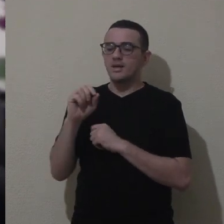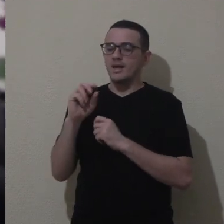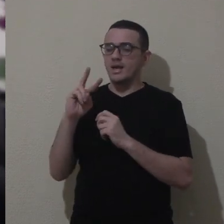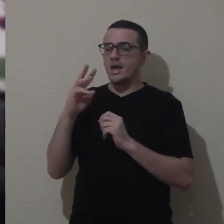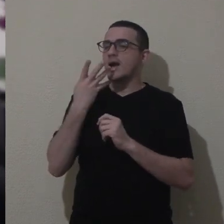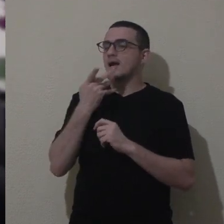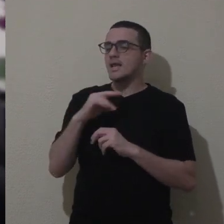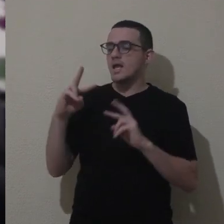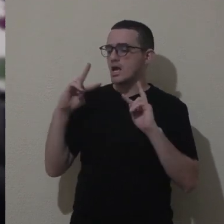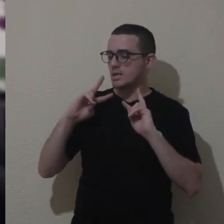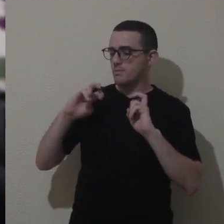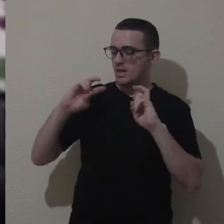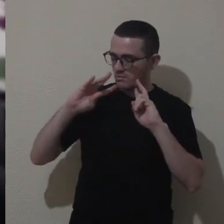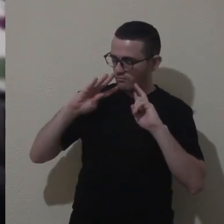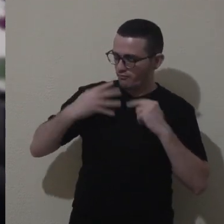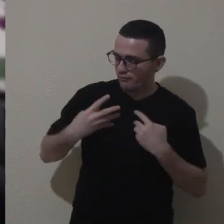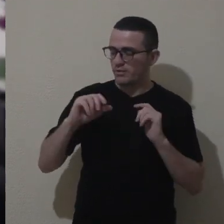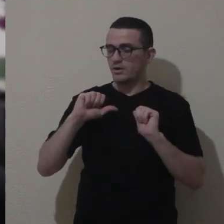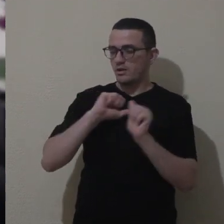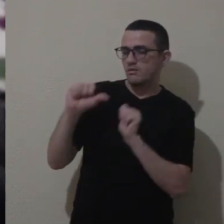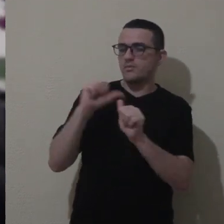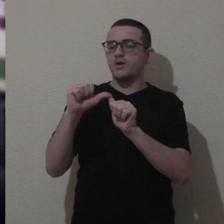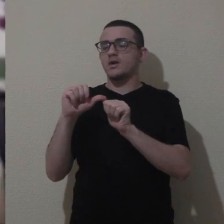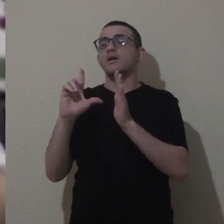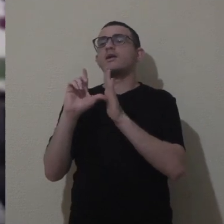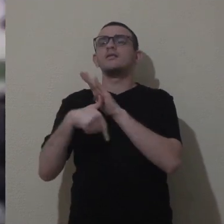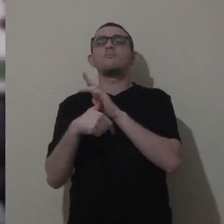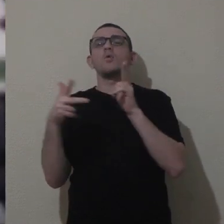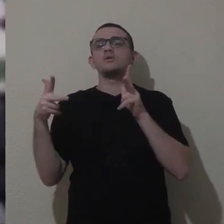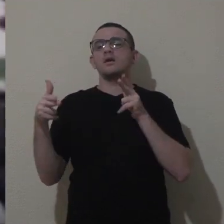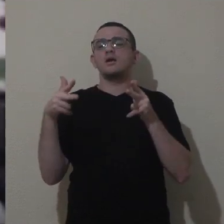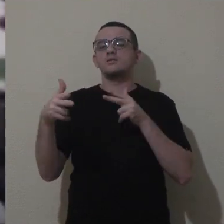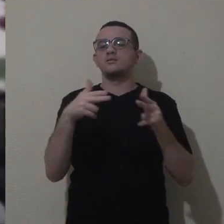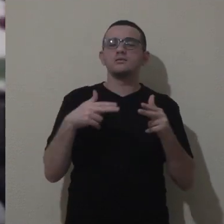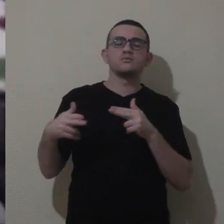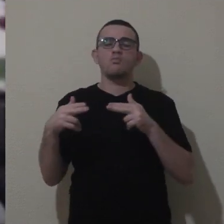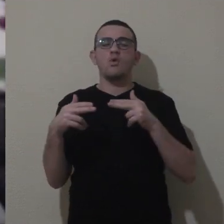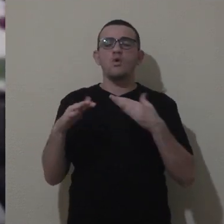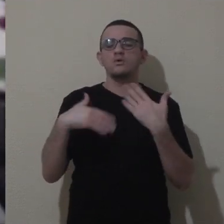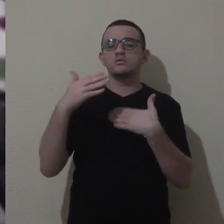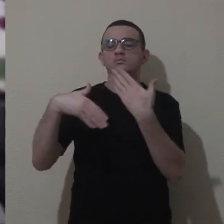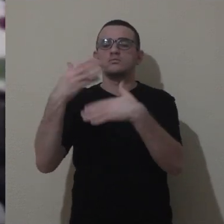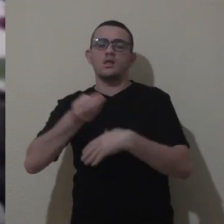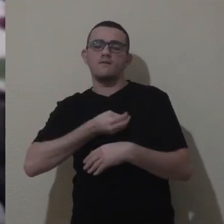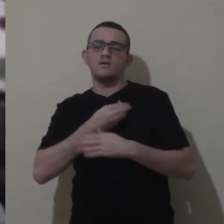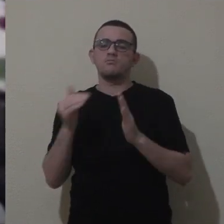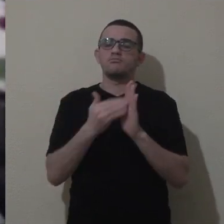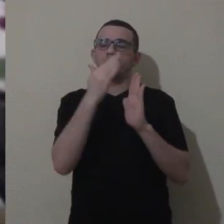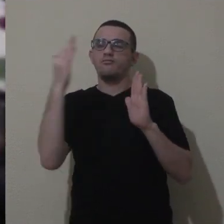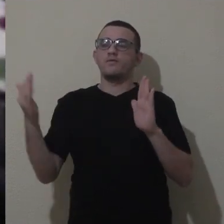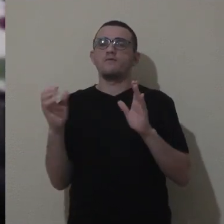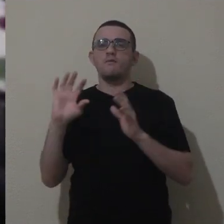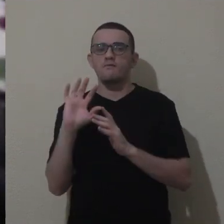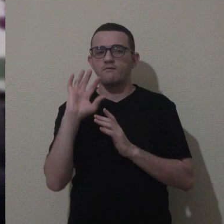está mudando, tá? E depois as podas elas vão acontecendo, né, ao longo do tempo, né? Quer